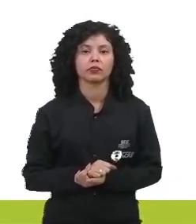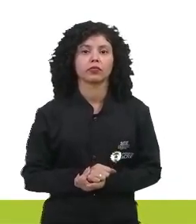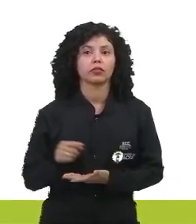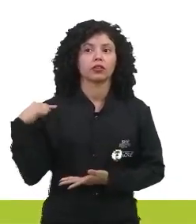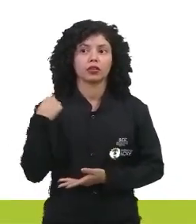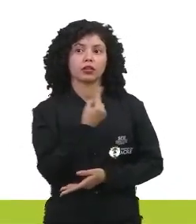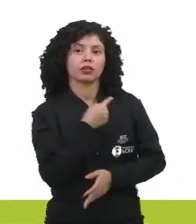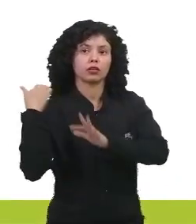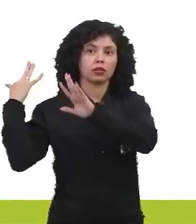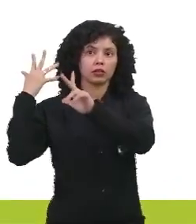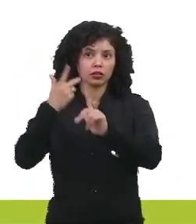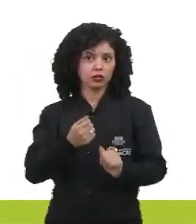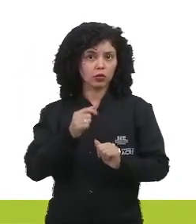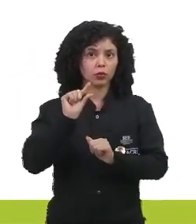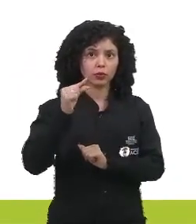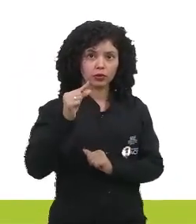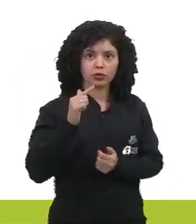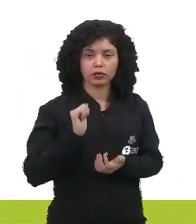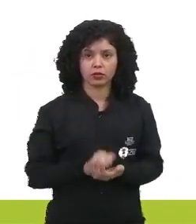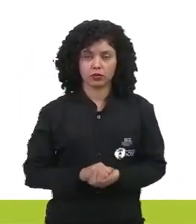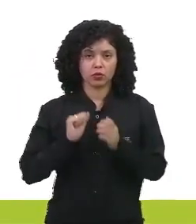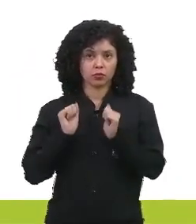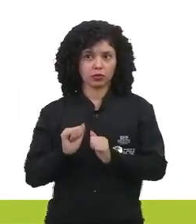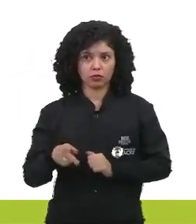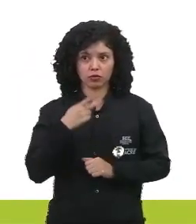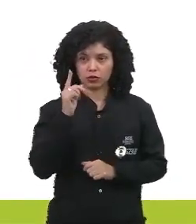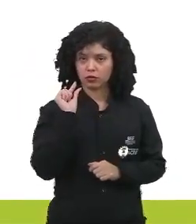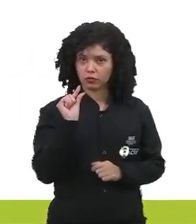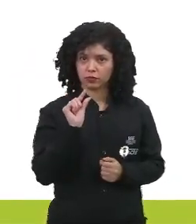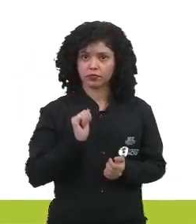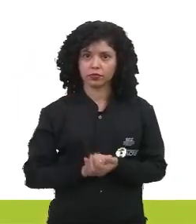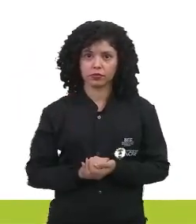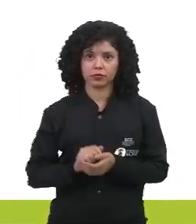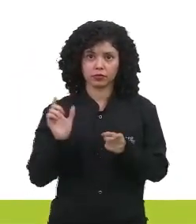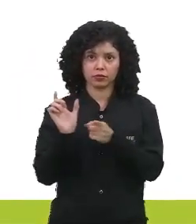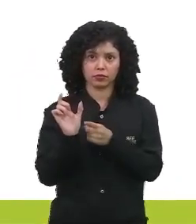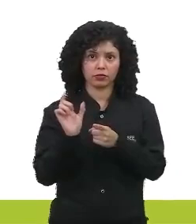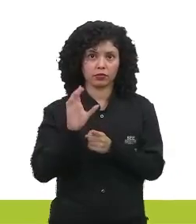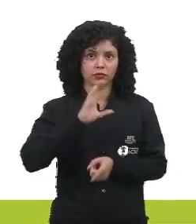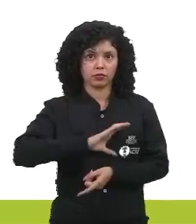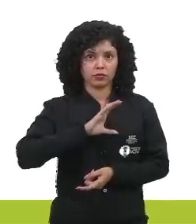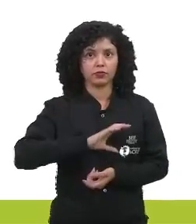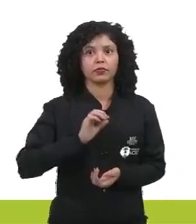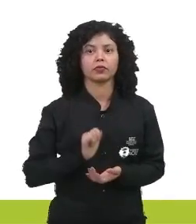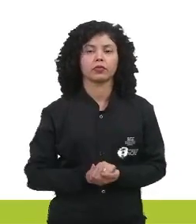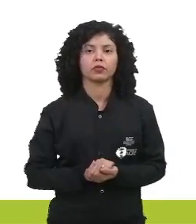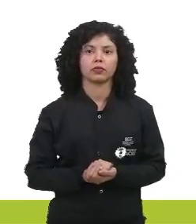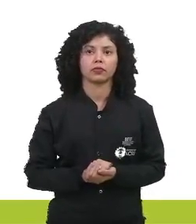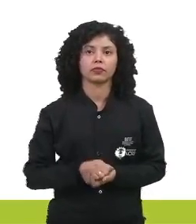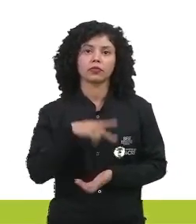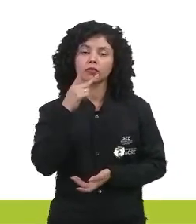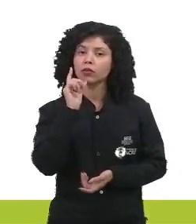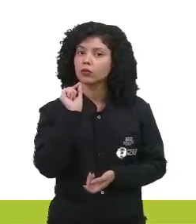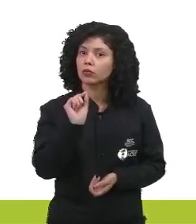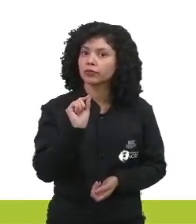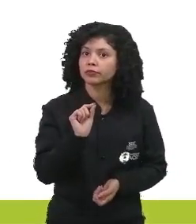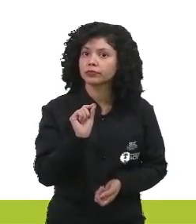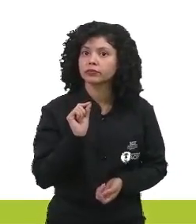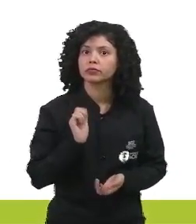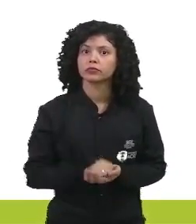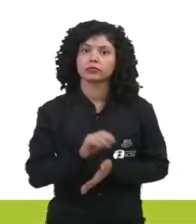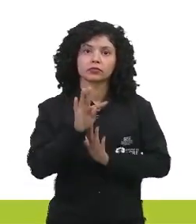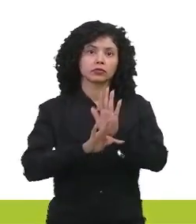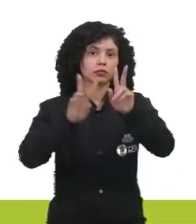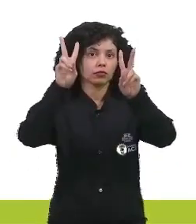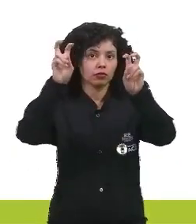nós recapitularmos um pouquinho, nós podemos falar um pouco da palavra português. Português, gente, esse